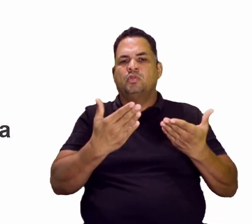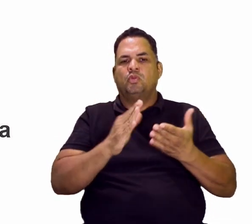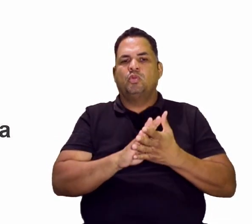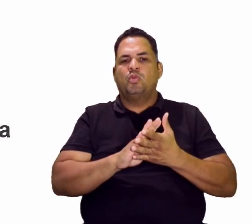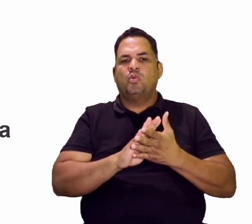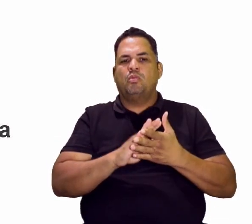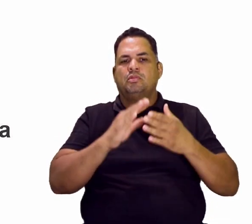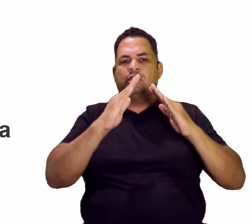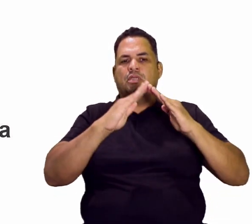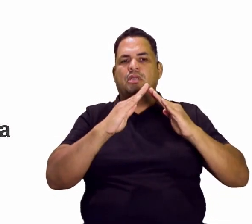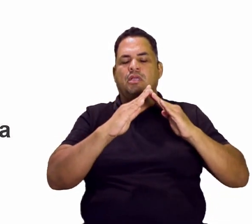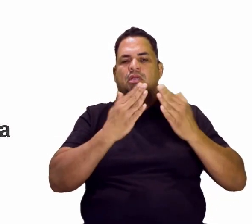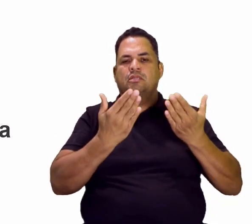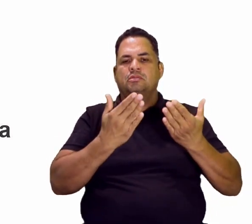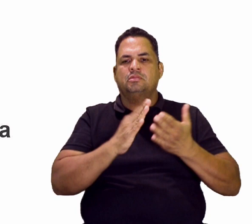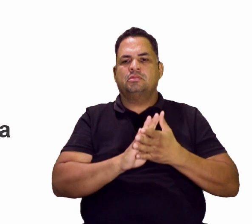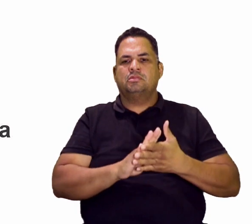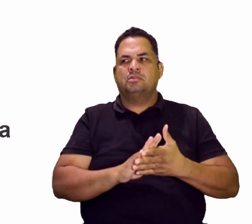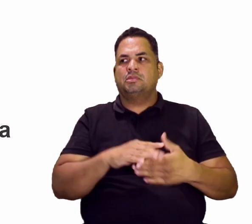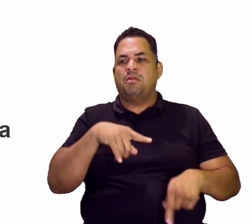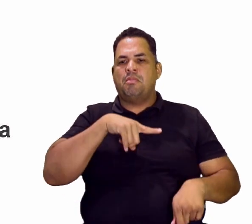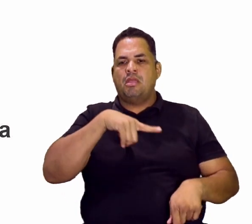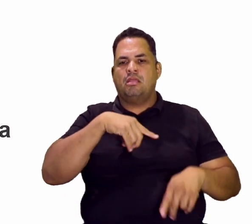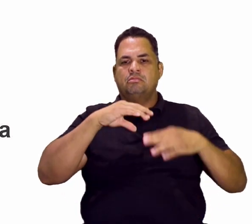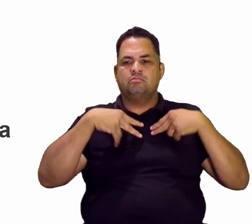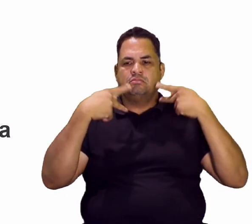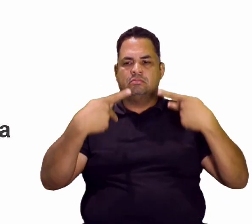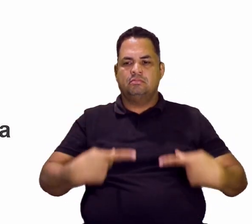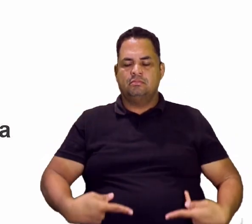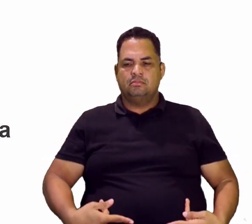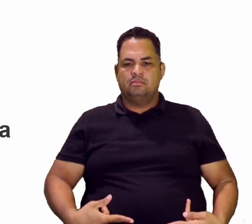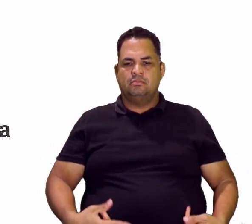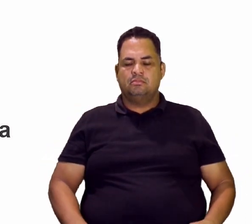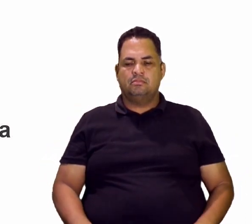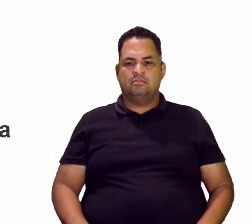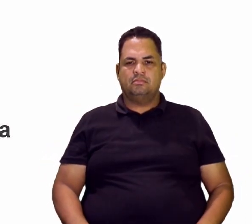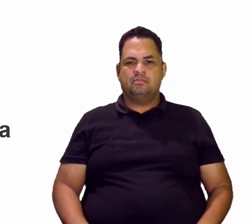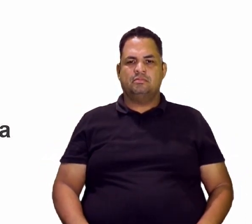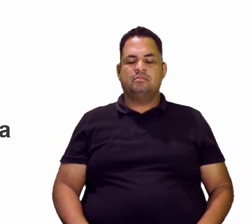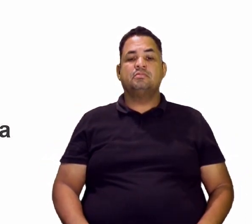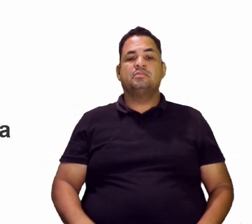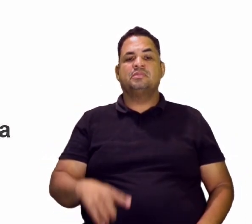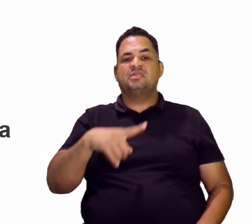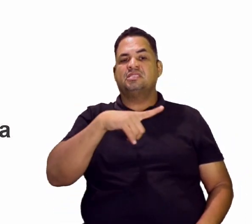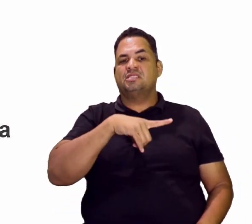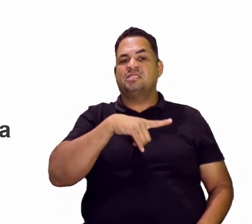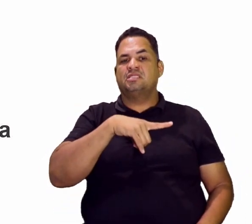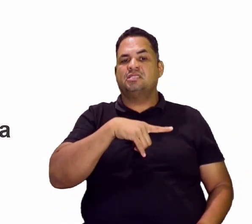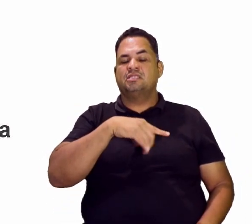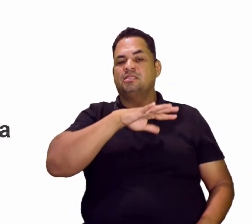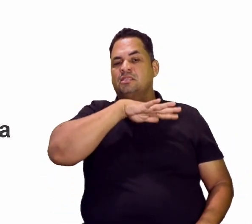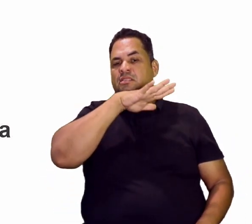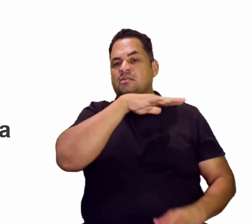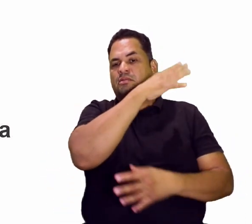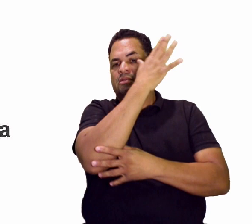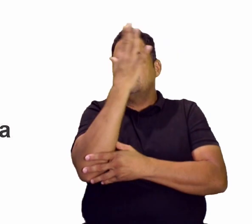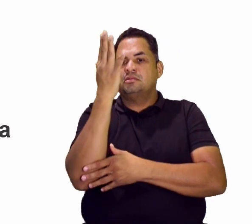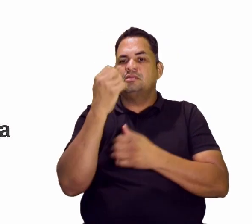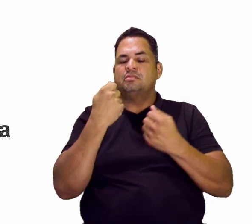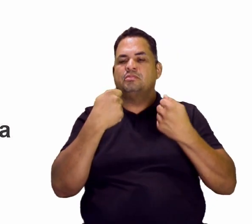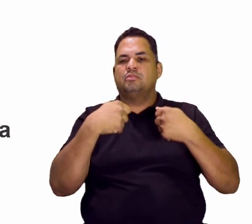humanos, tá? Peraí, menino, deixa eu ver um negócio aqui. Existe nos animais selvagens que podem ter